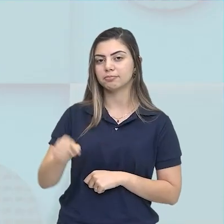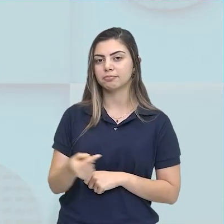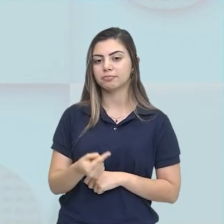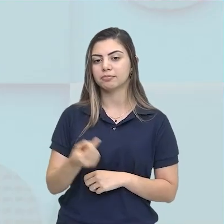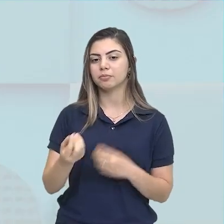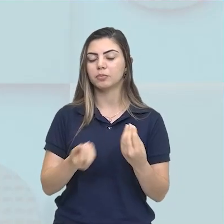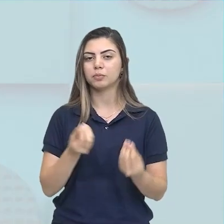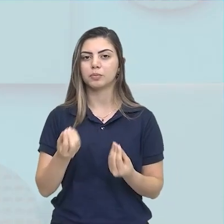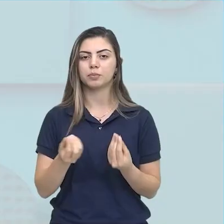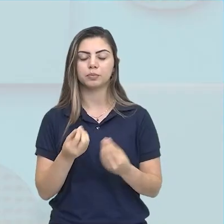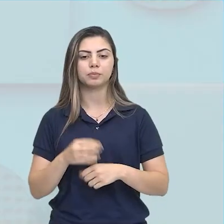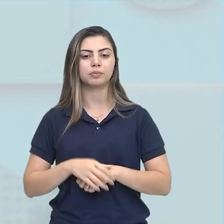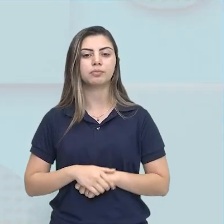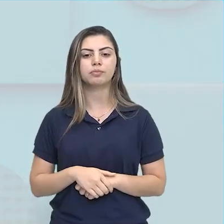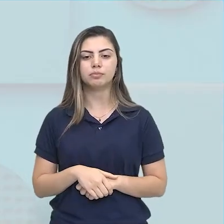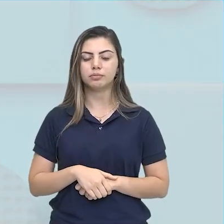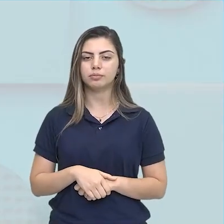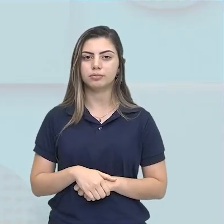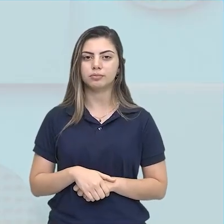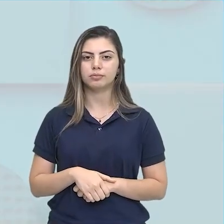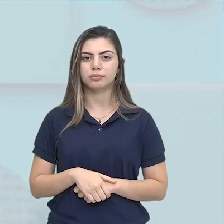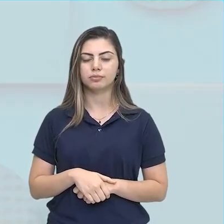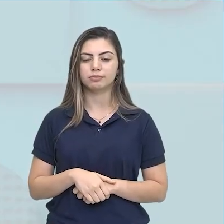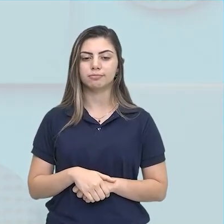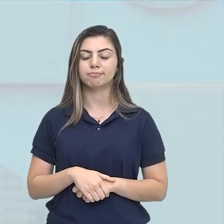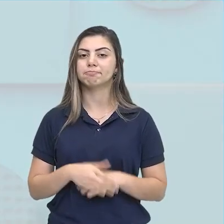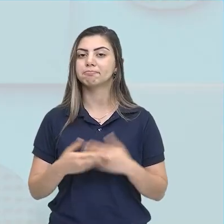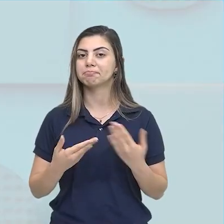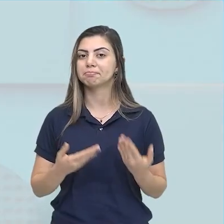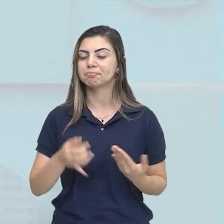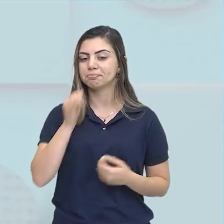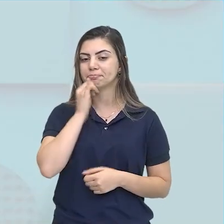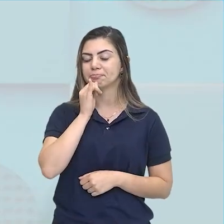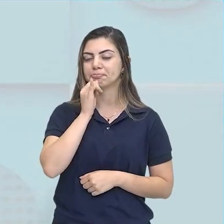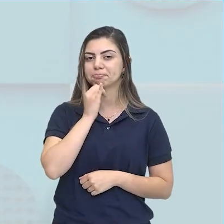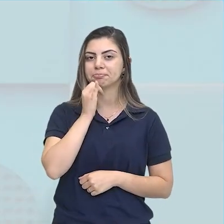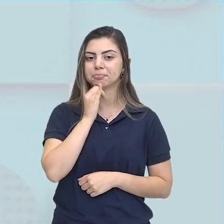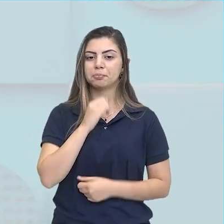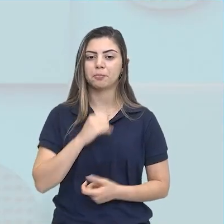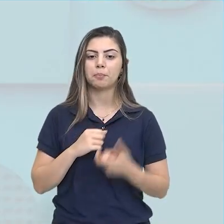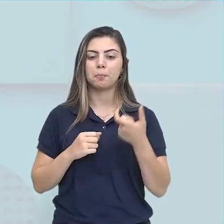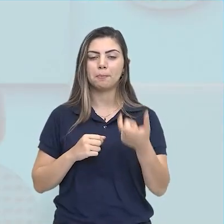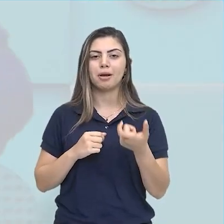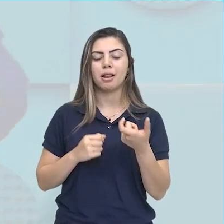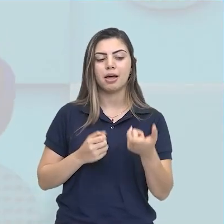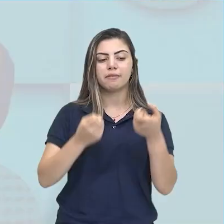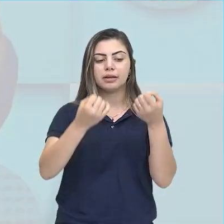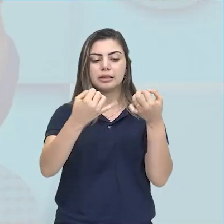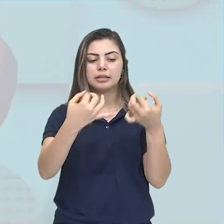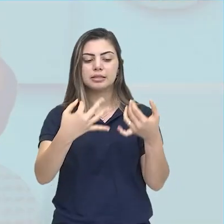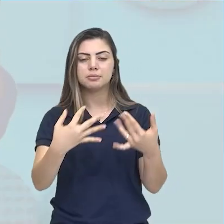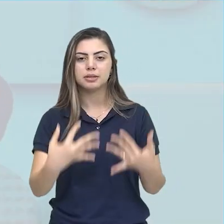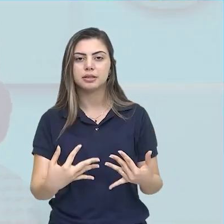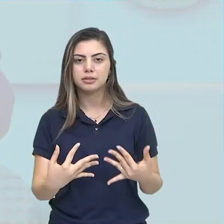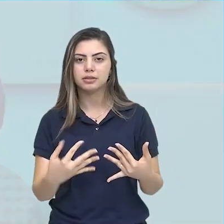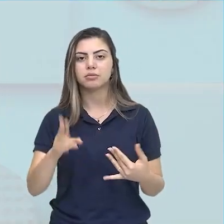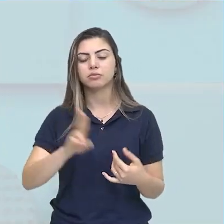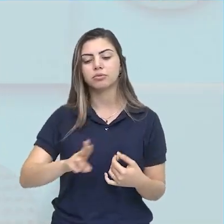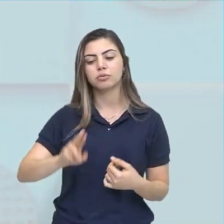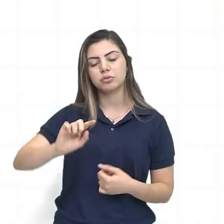para separar, vamos ver, expressões que indicam explicação,